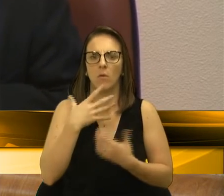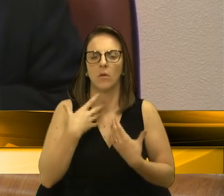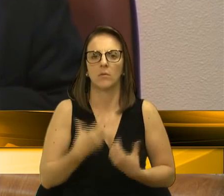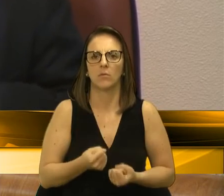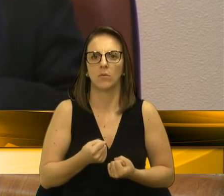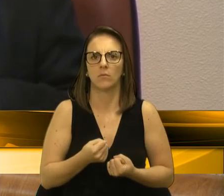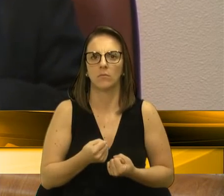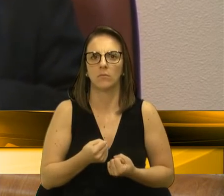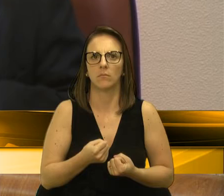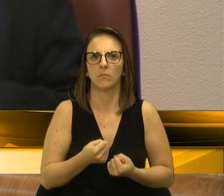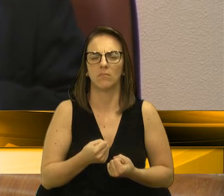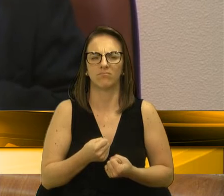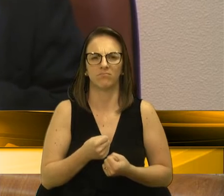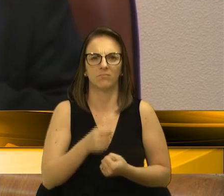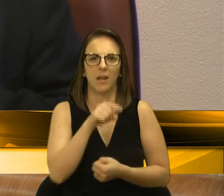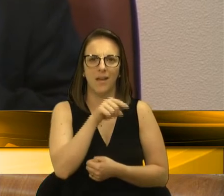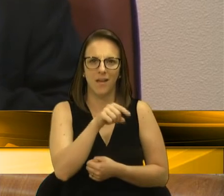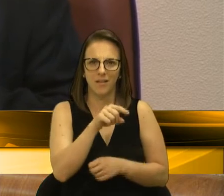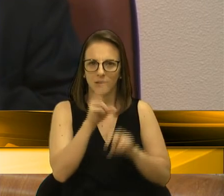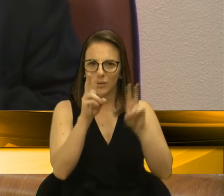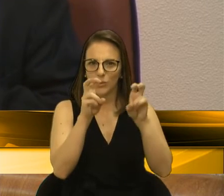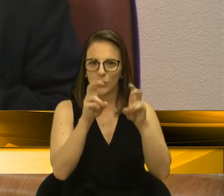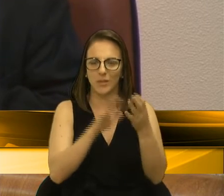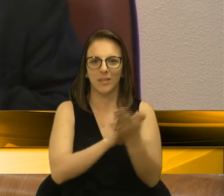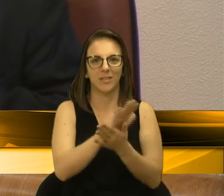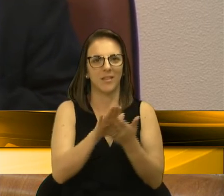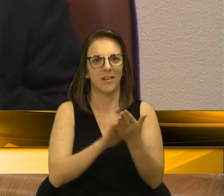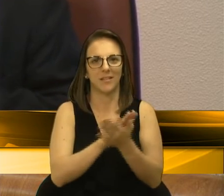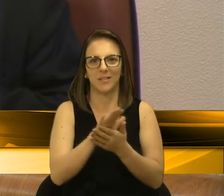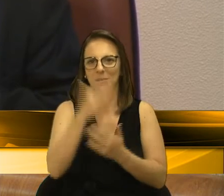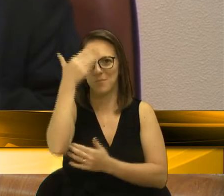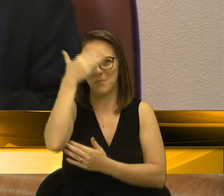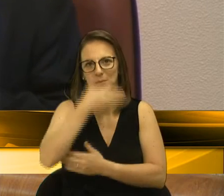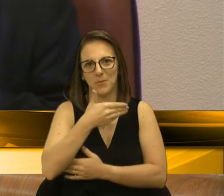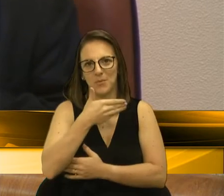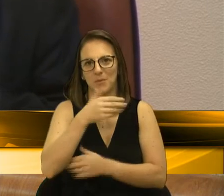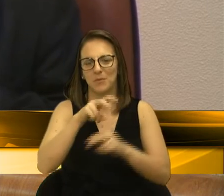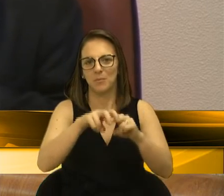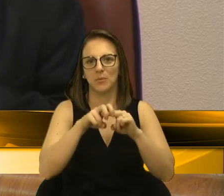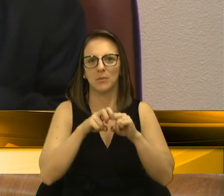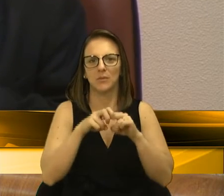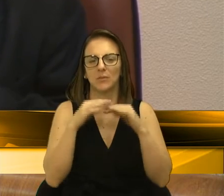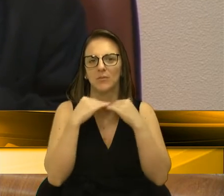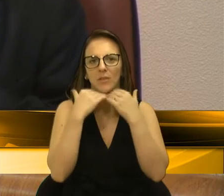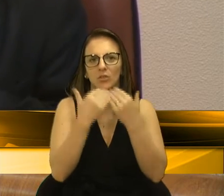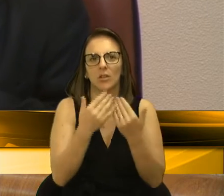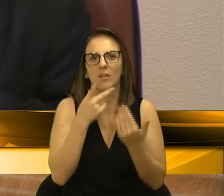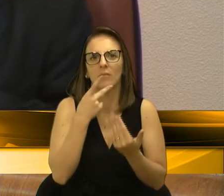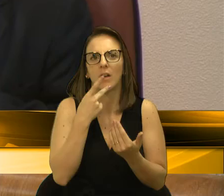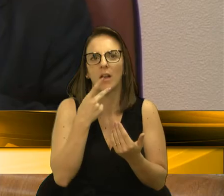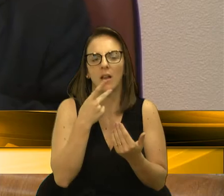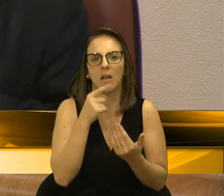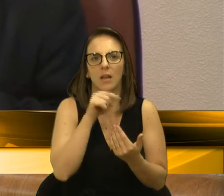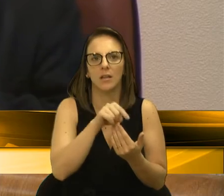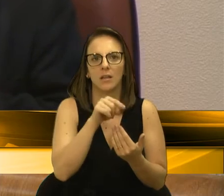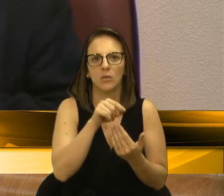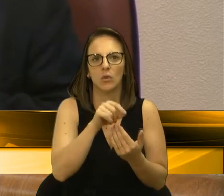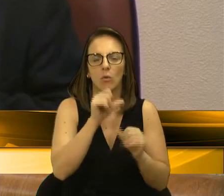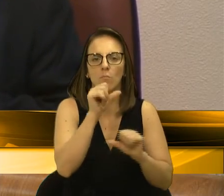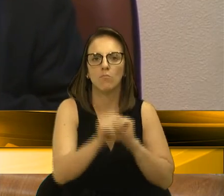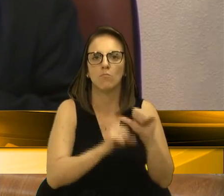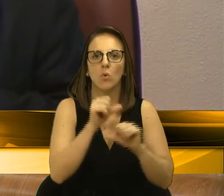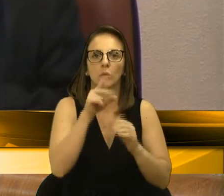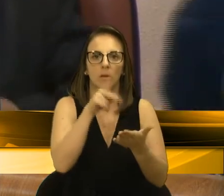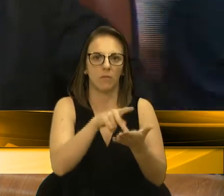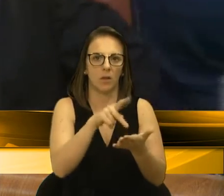Essa questão não constitui do novo, nem comprova o alegado, portanto, é insuficiente para alterar a verdade dos